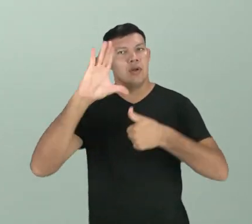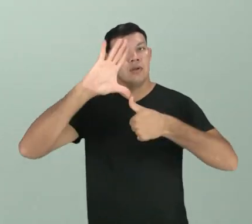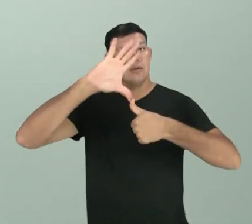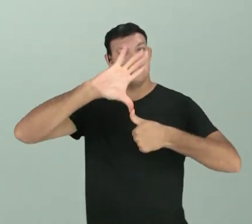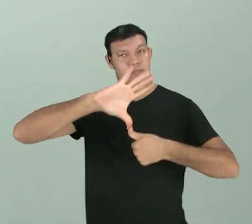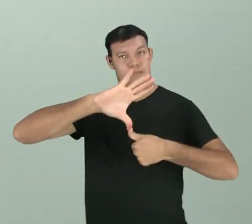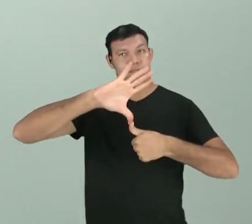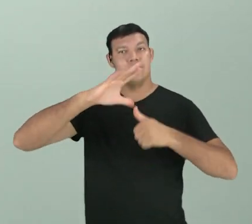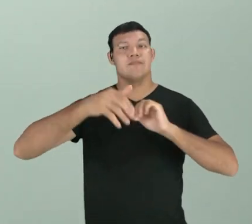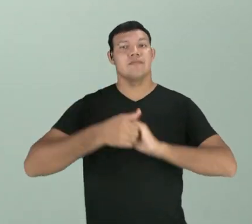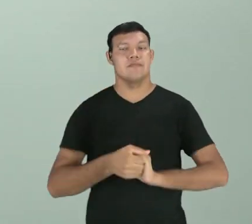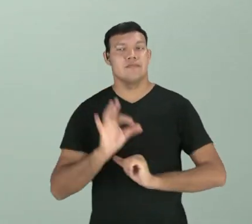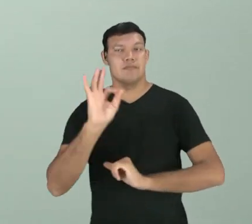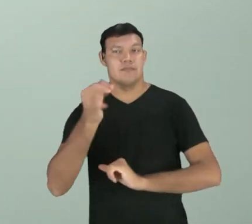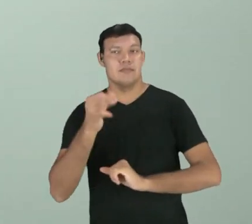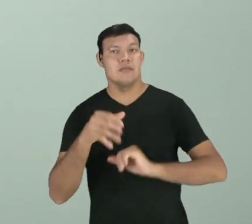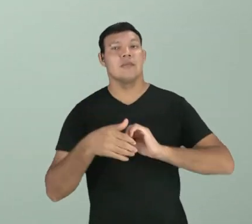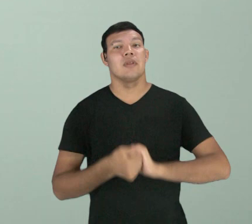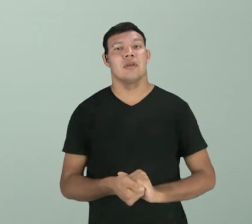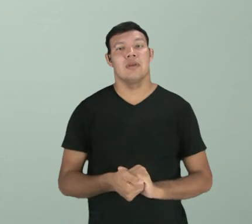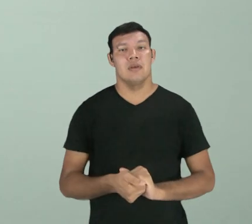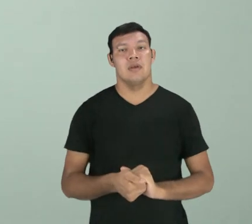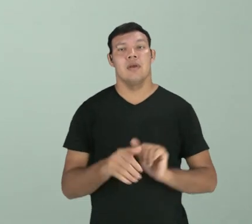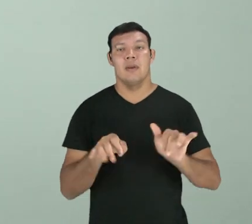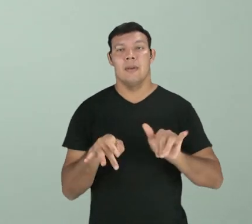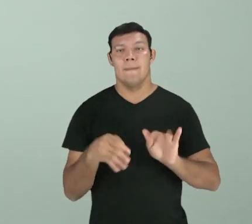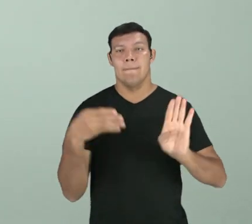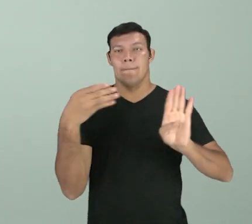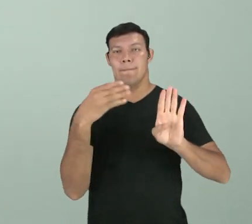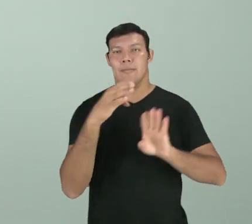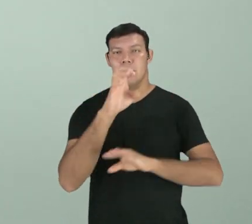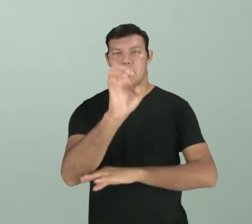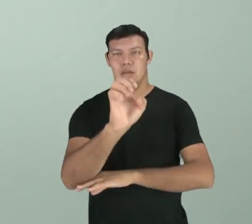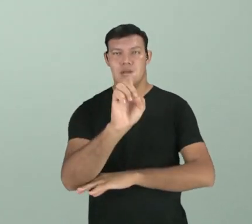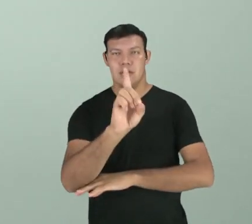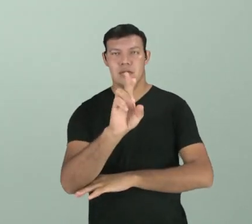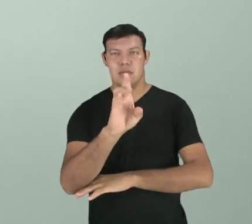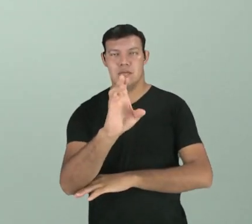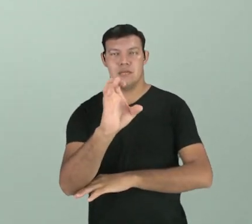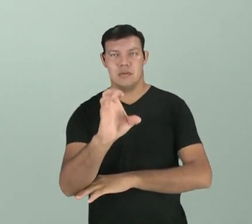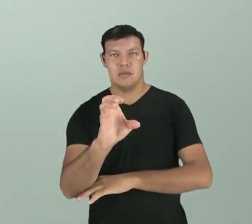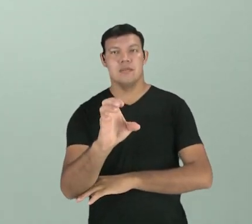do Norte, certo? Não esqueçam de acessar a plataforma Eduque para saber